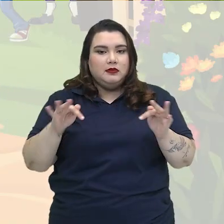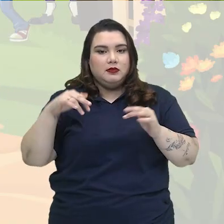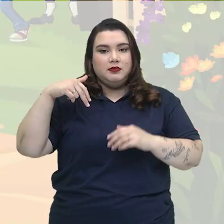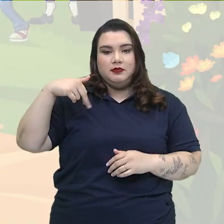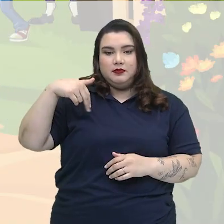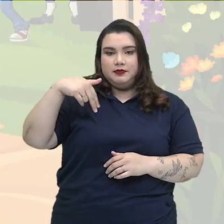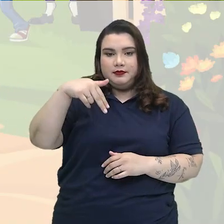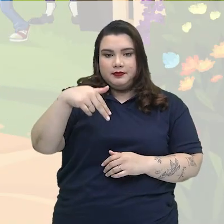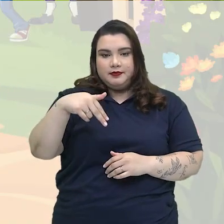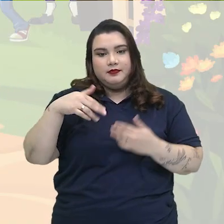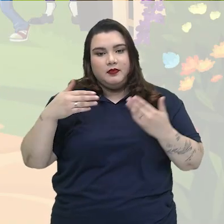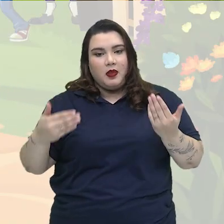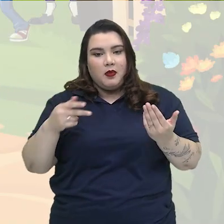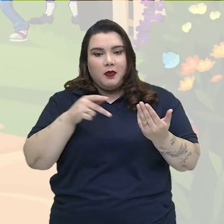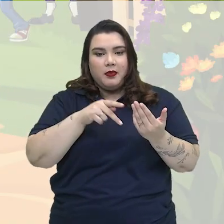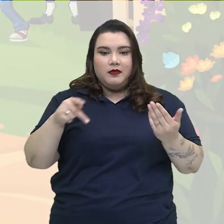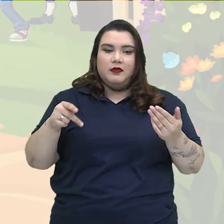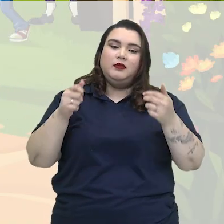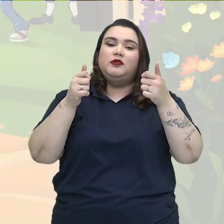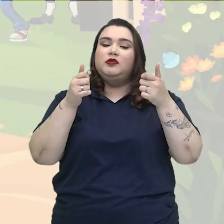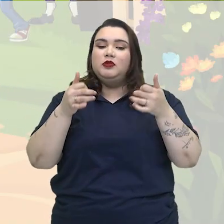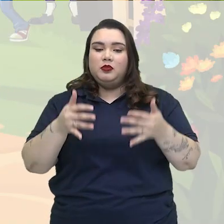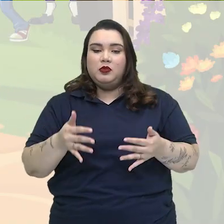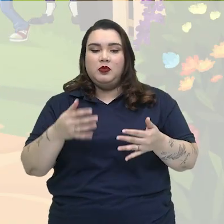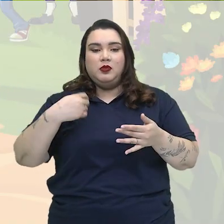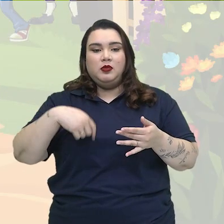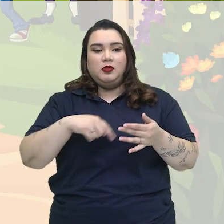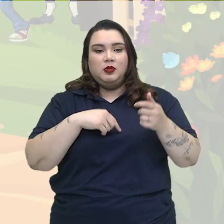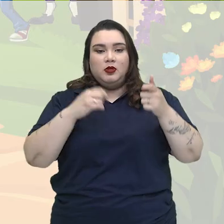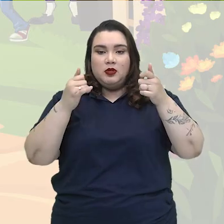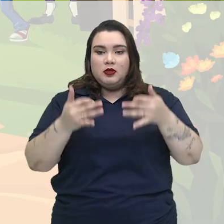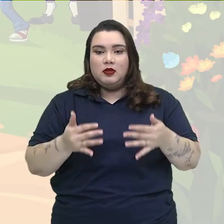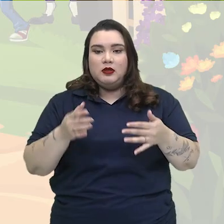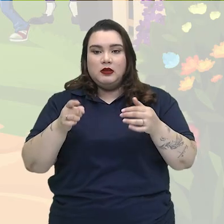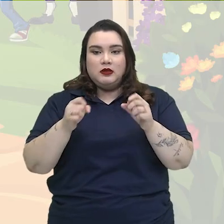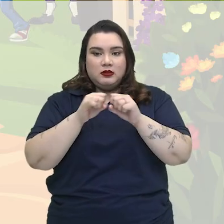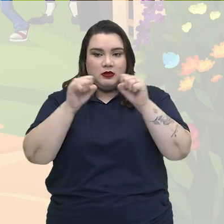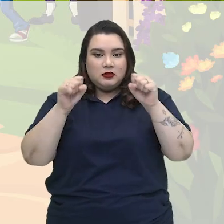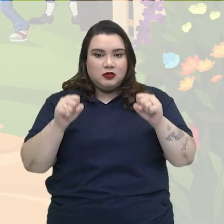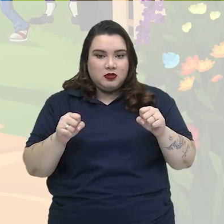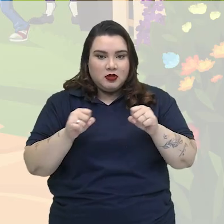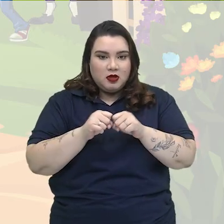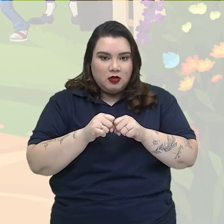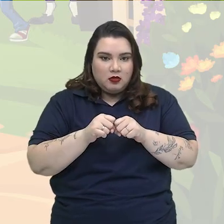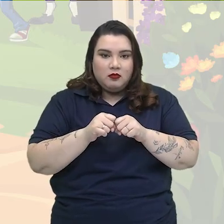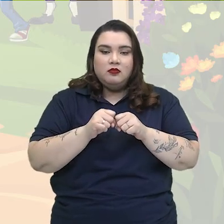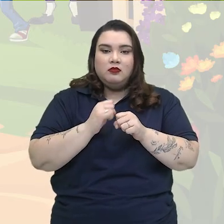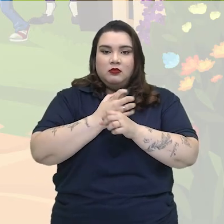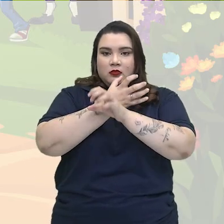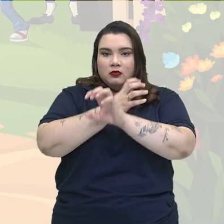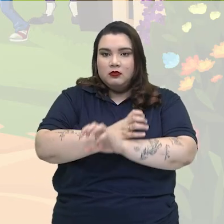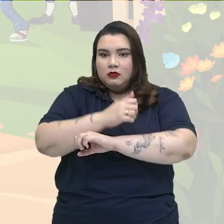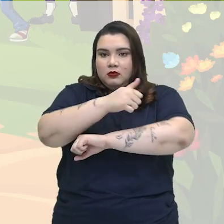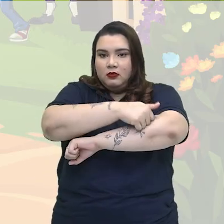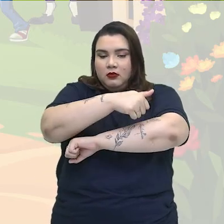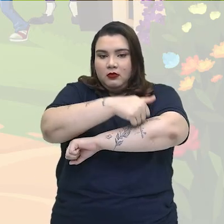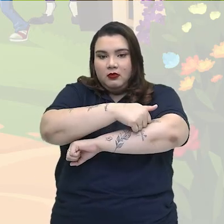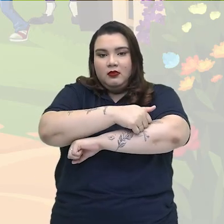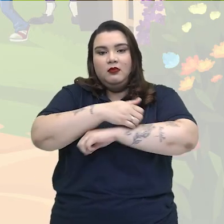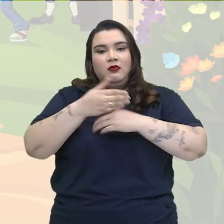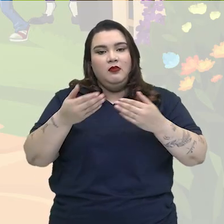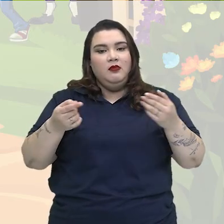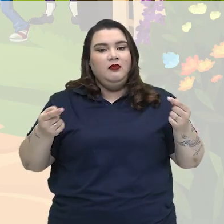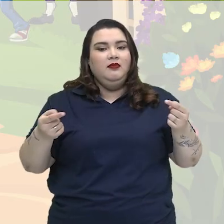Como a professora falou, quando a gente fala aí de sistema esquelético, é impossível não falar dos outros sistemas que vão